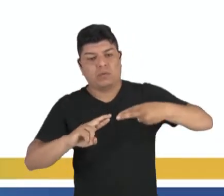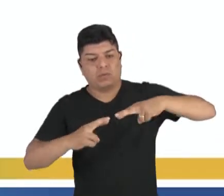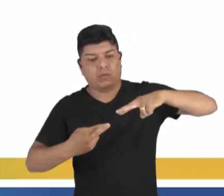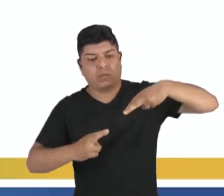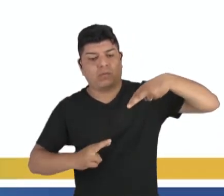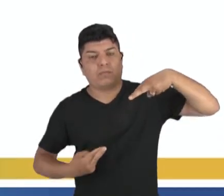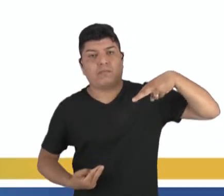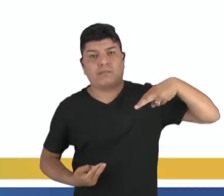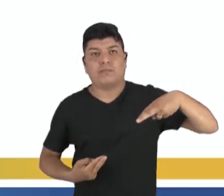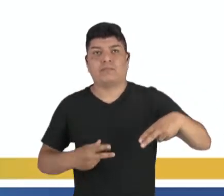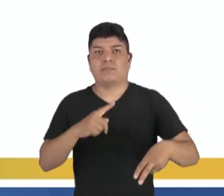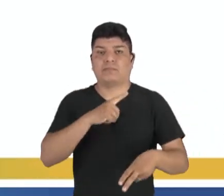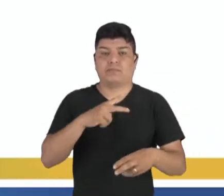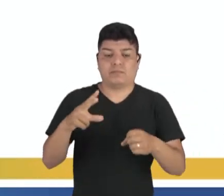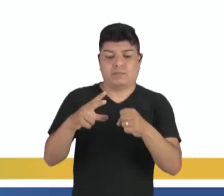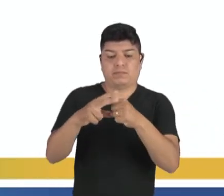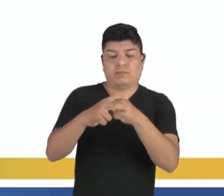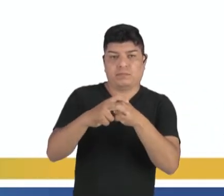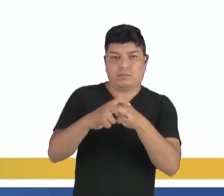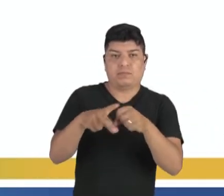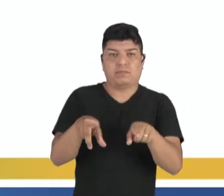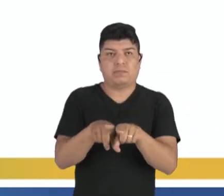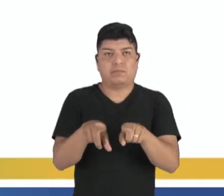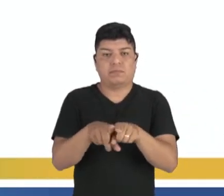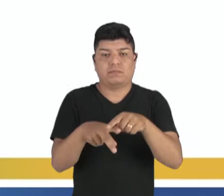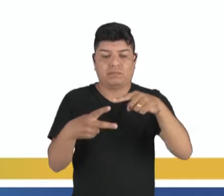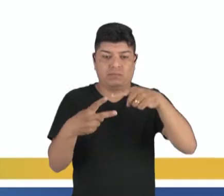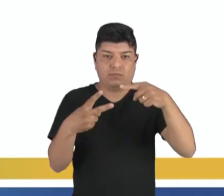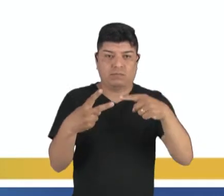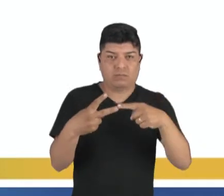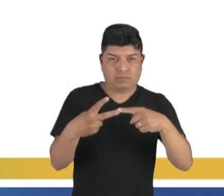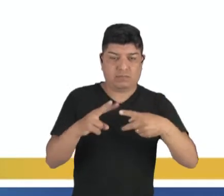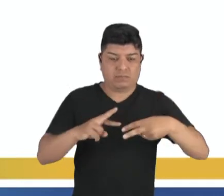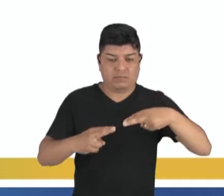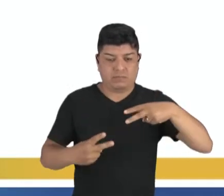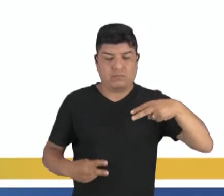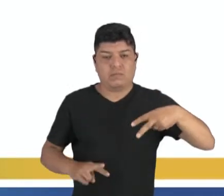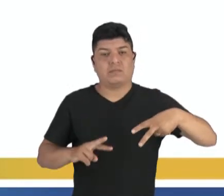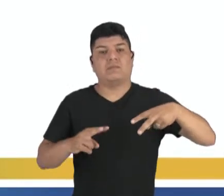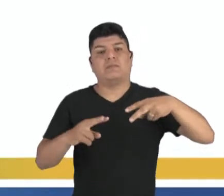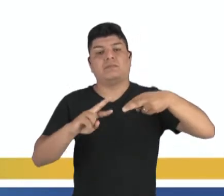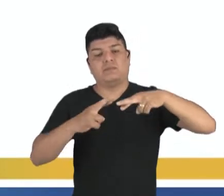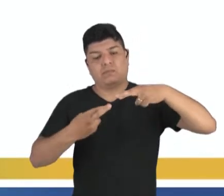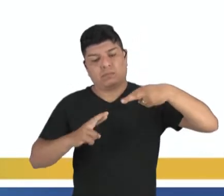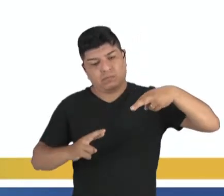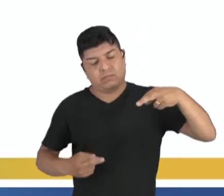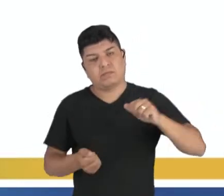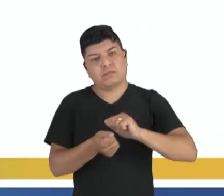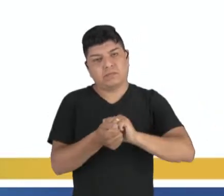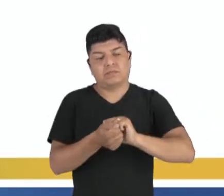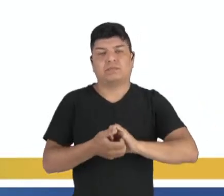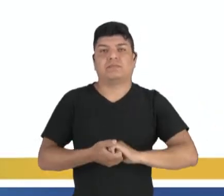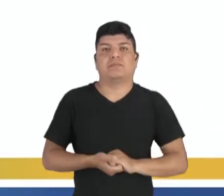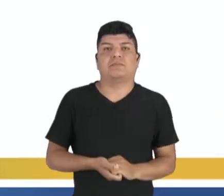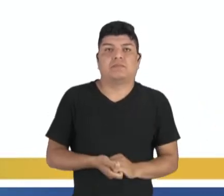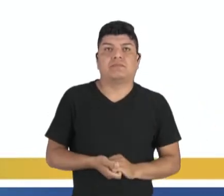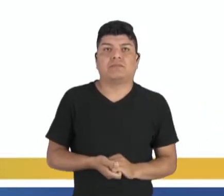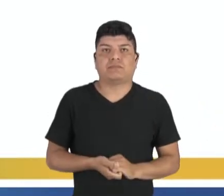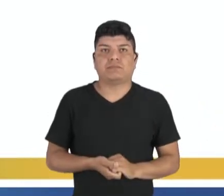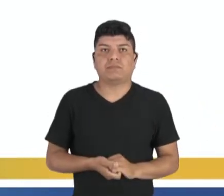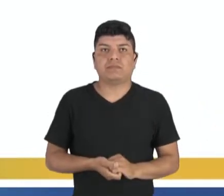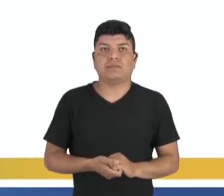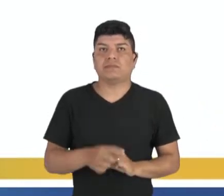ou ainda existe aqueles vírus que possuem os dois materiais genéticos, tanto DNA quanto o RNA.